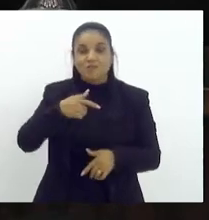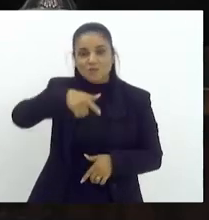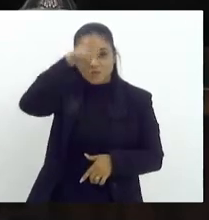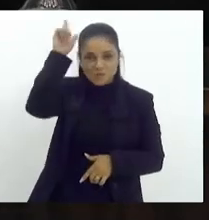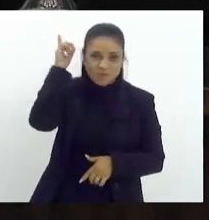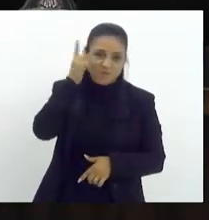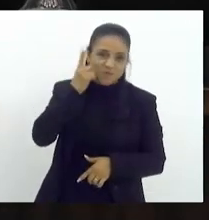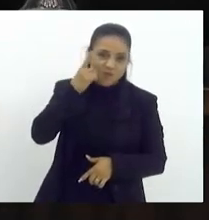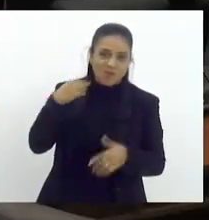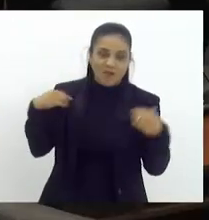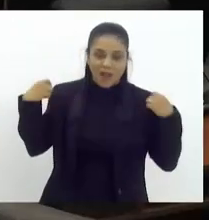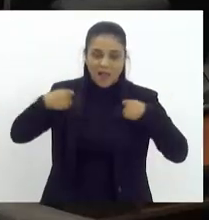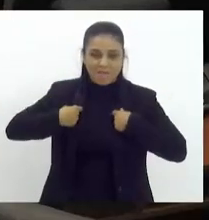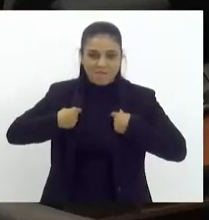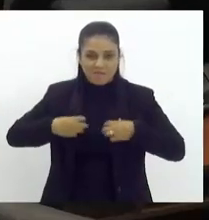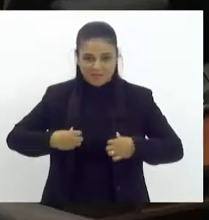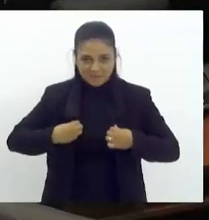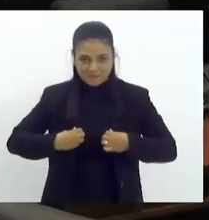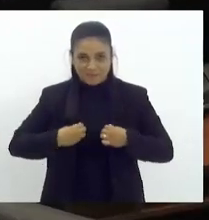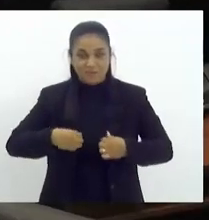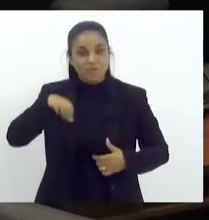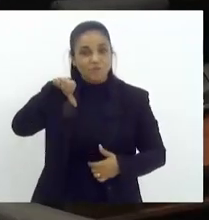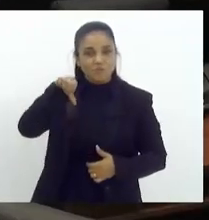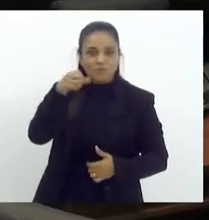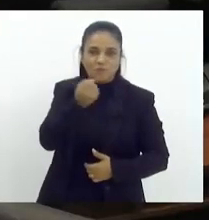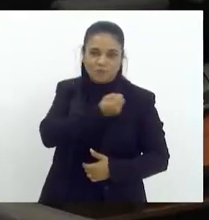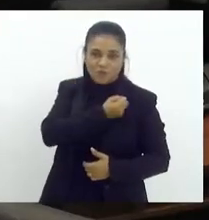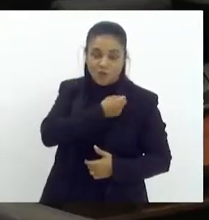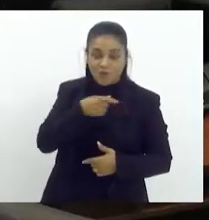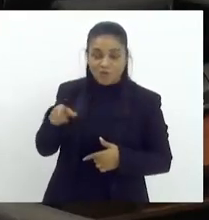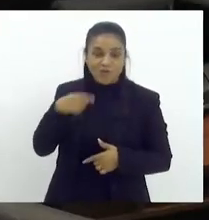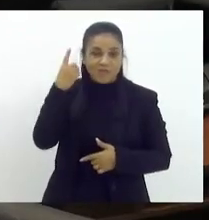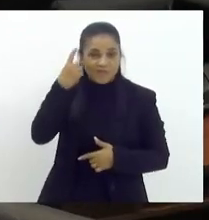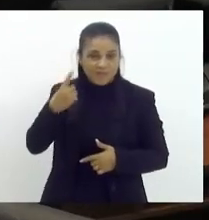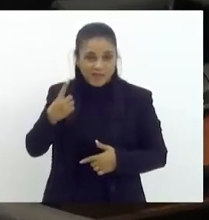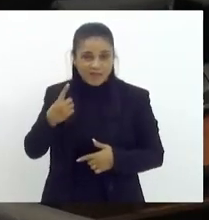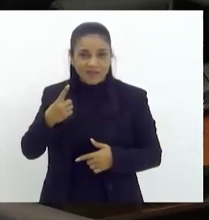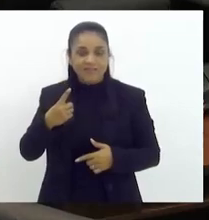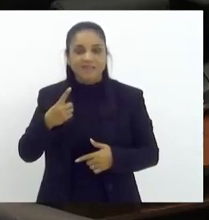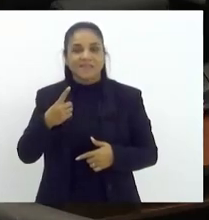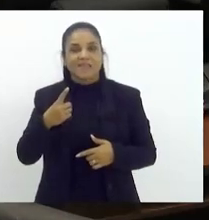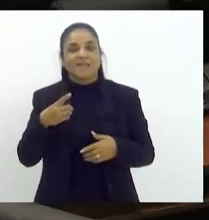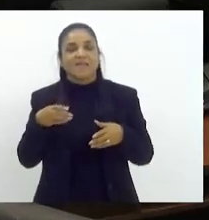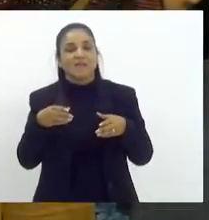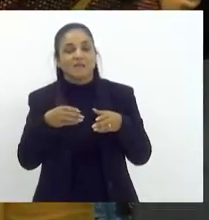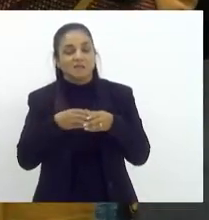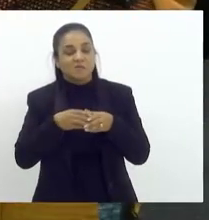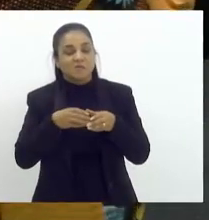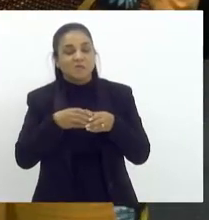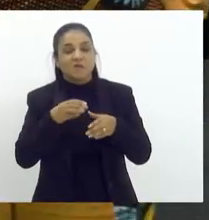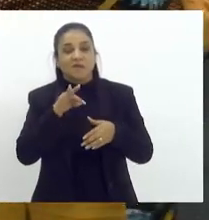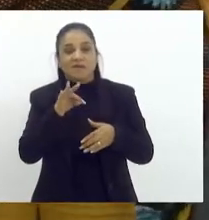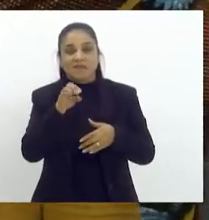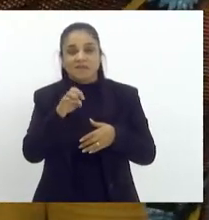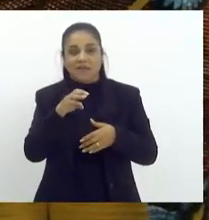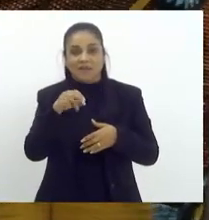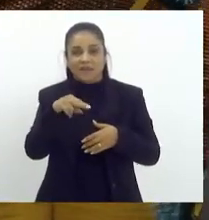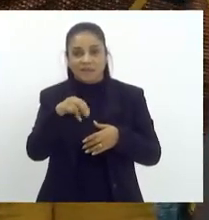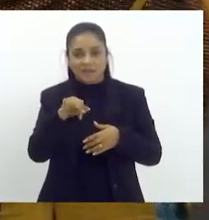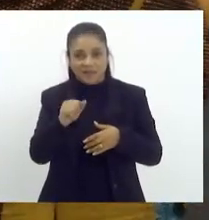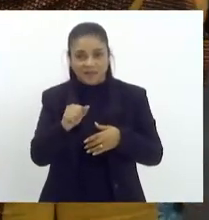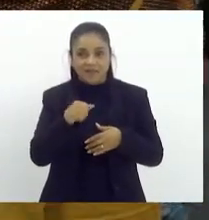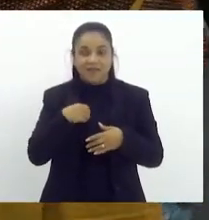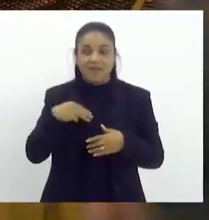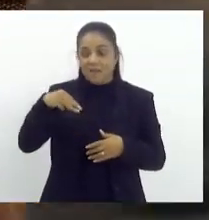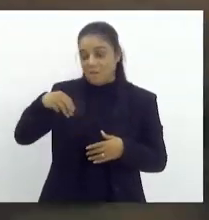hoje por gentileza Presidente por favor a questão de ordem tem presença de mulher nesse time